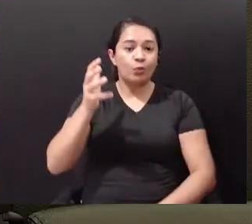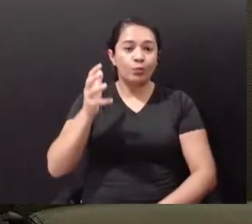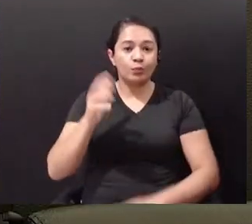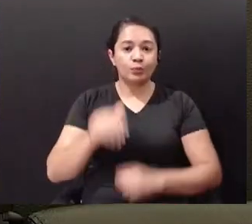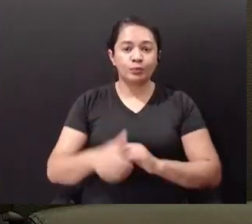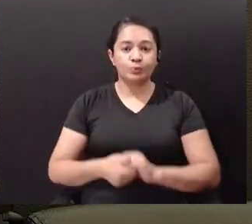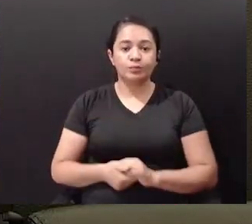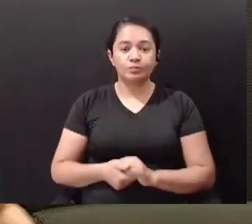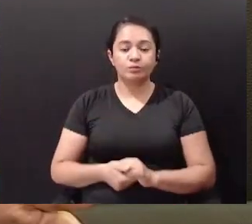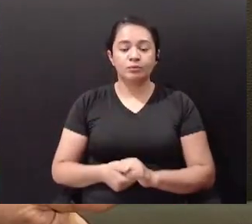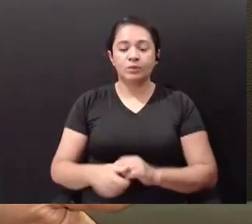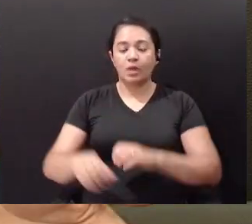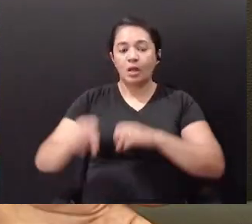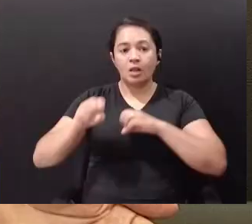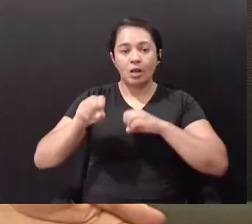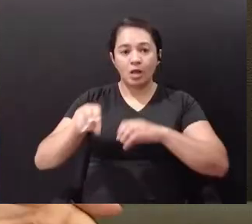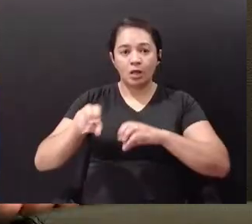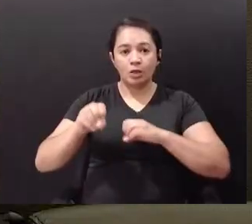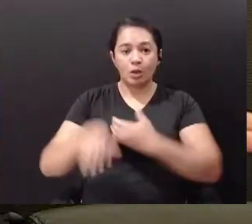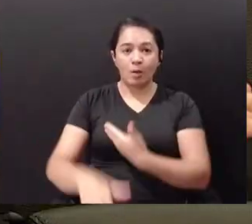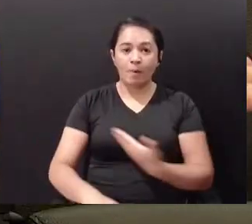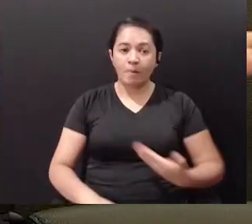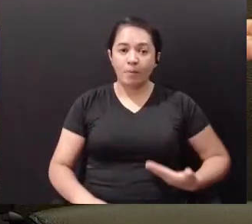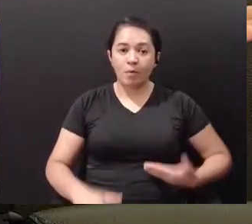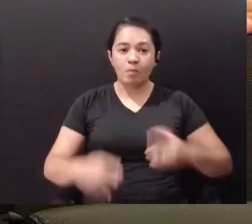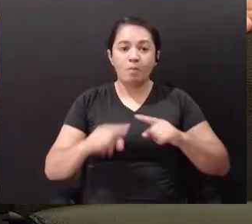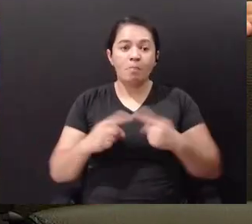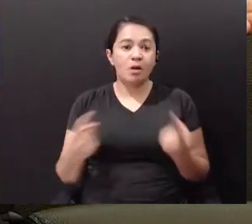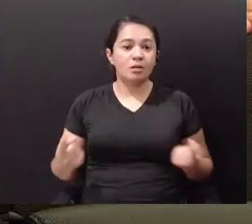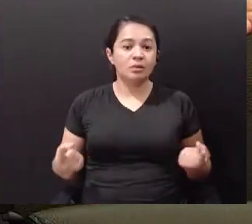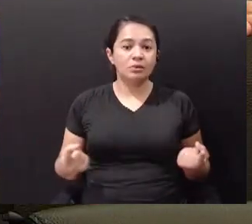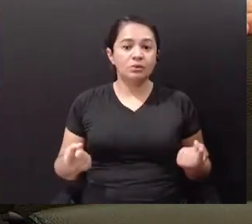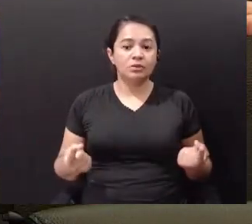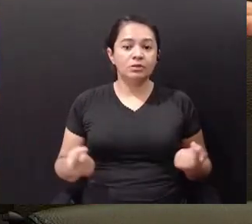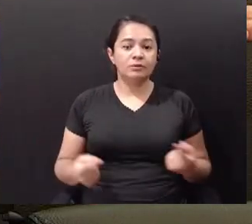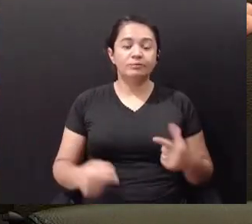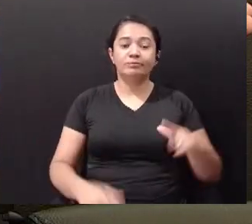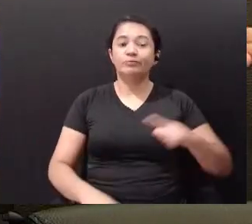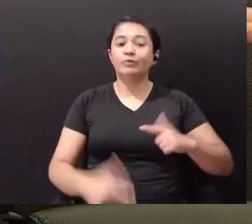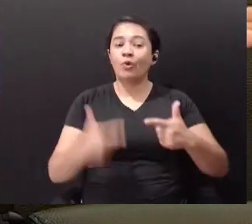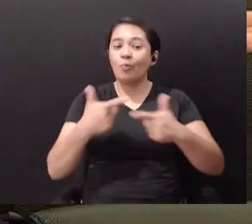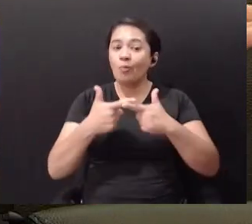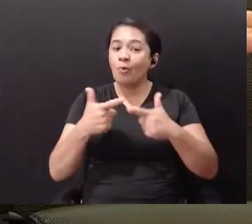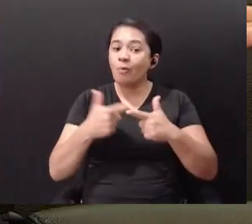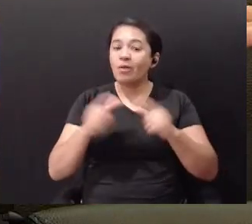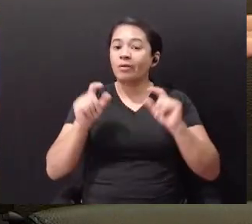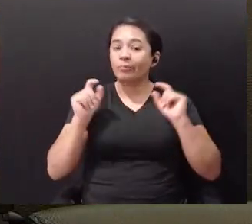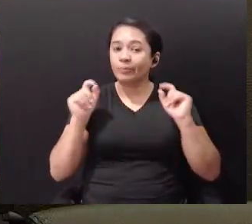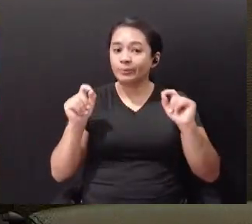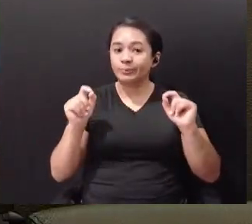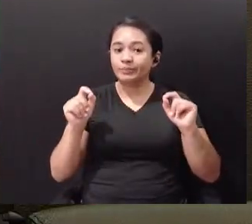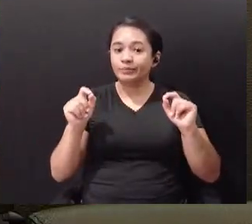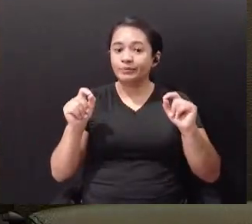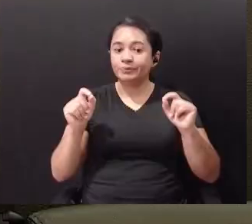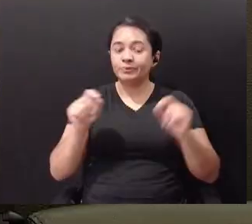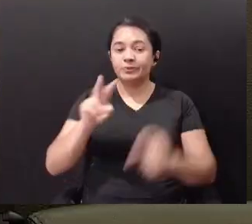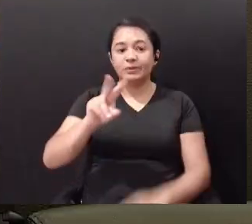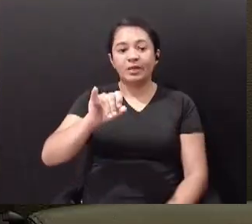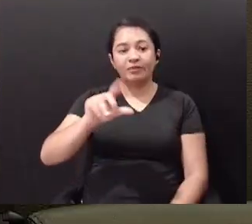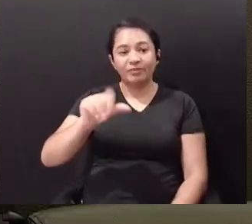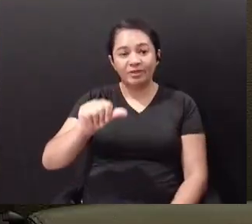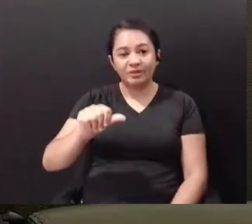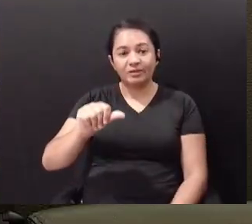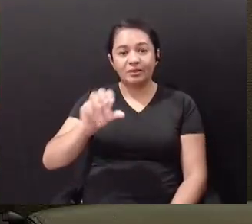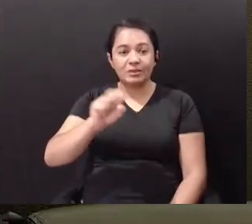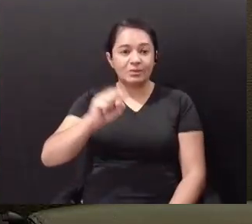pública, porém, nós temos um problema, então, na então Vila de São Carlos. Não temos professores